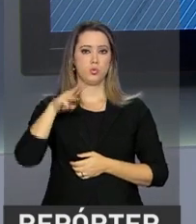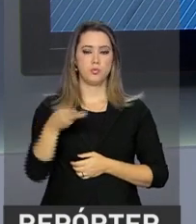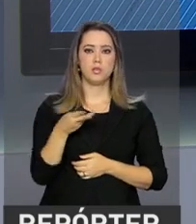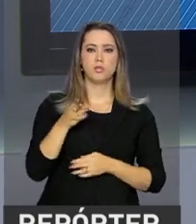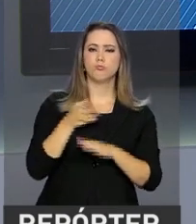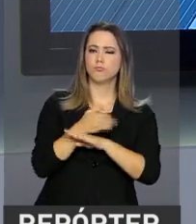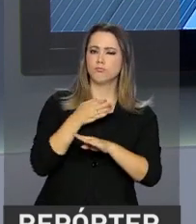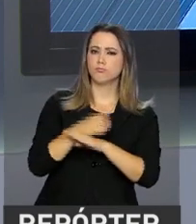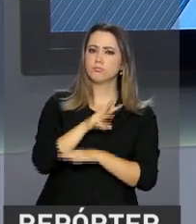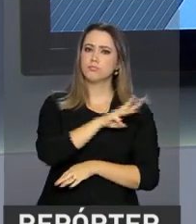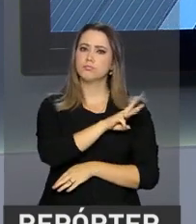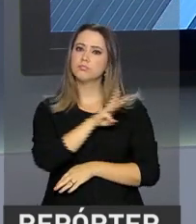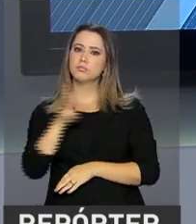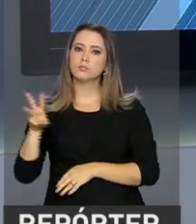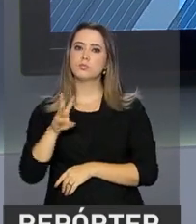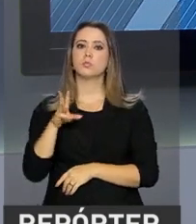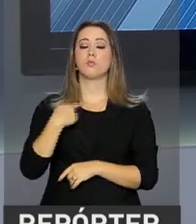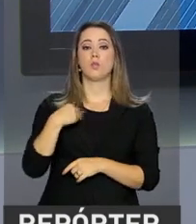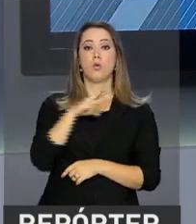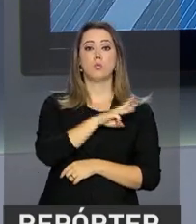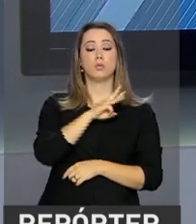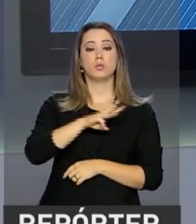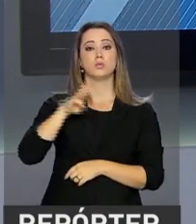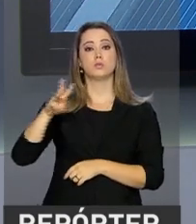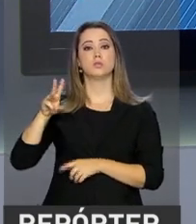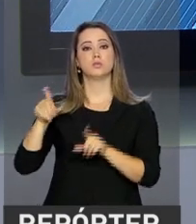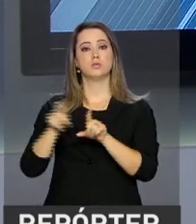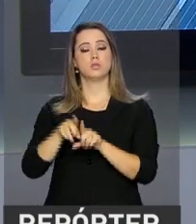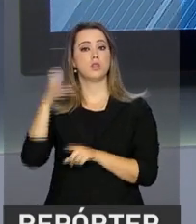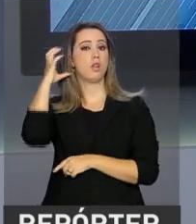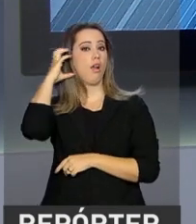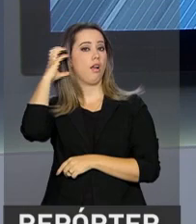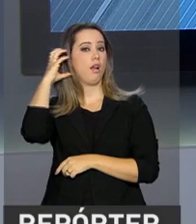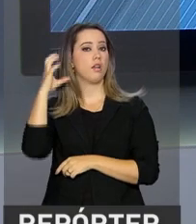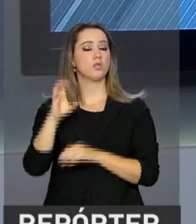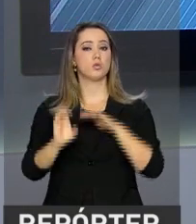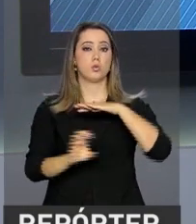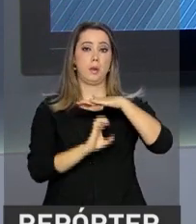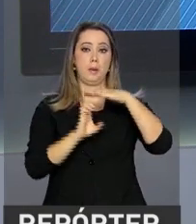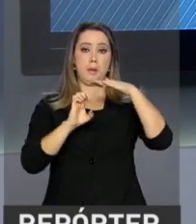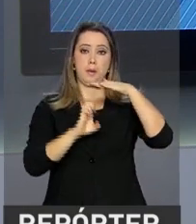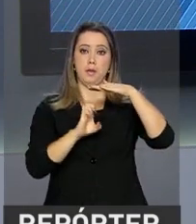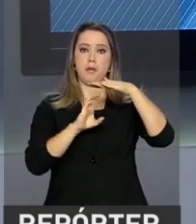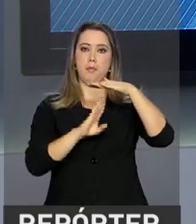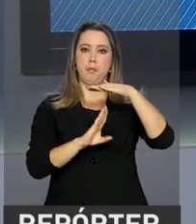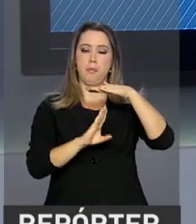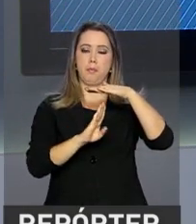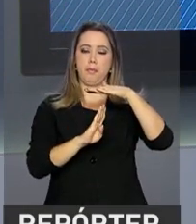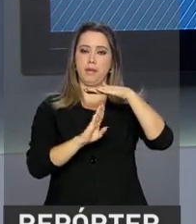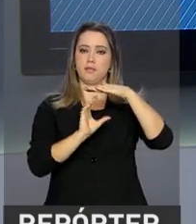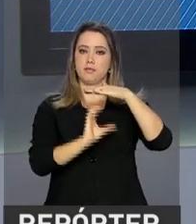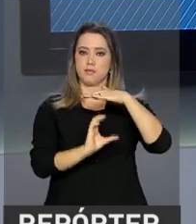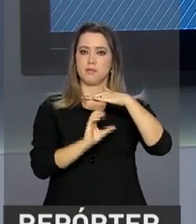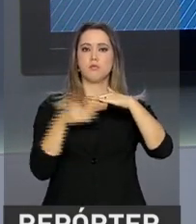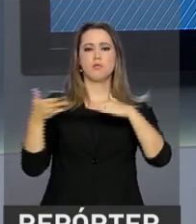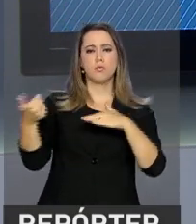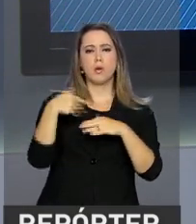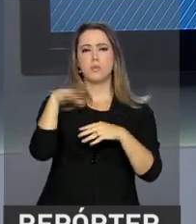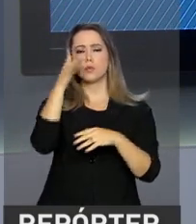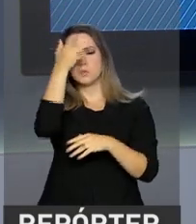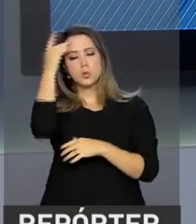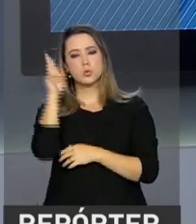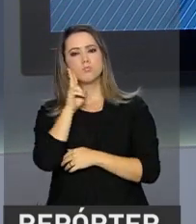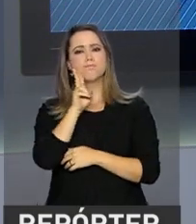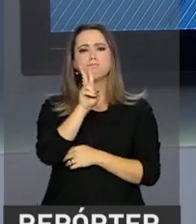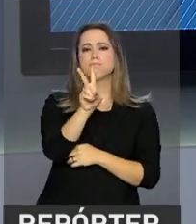na internet desde a criação o portal da rede nacional de rádio da empresa brasil de comunicação vêm conquistando cada vez mais usuários